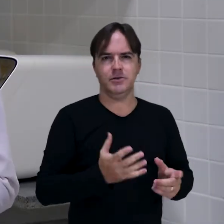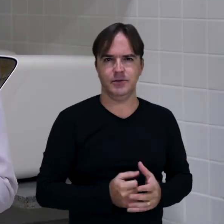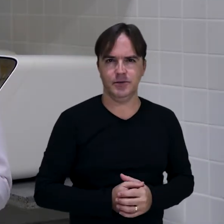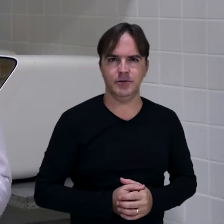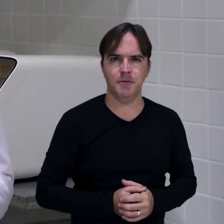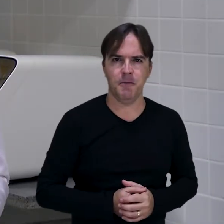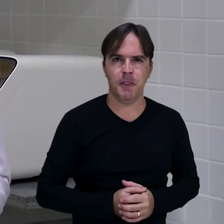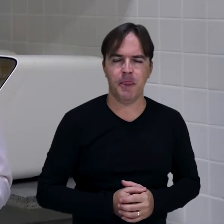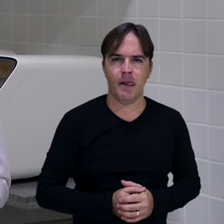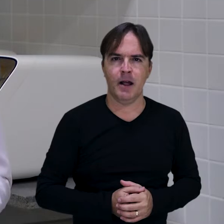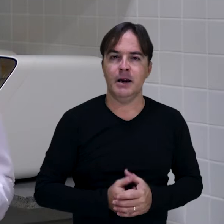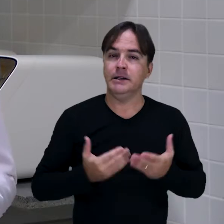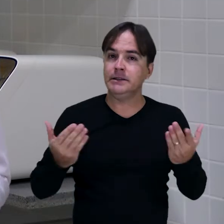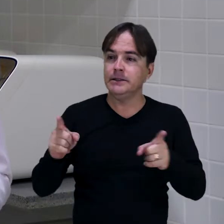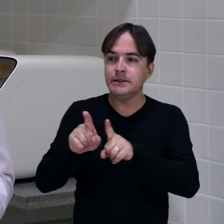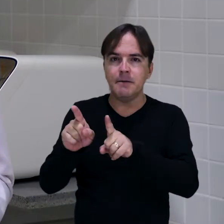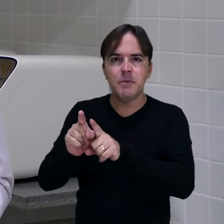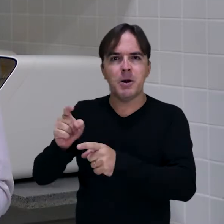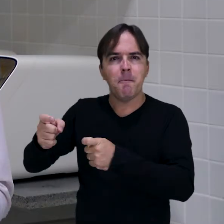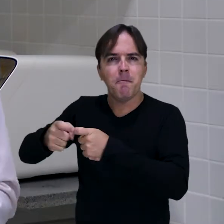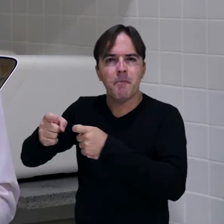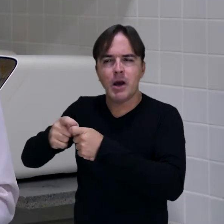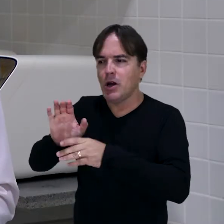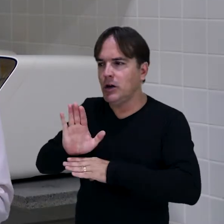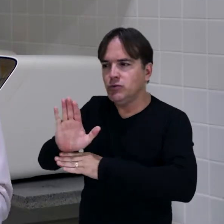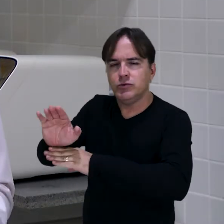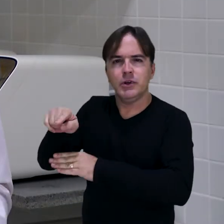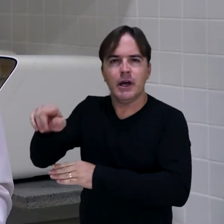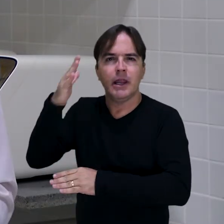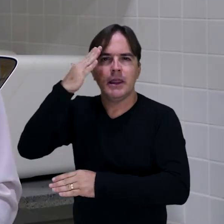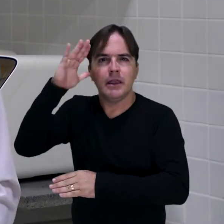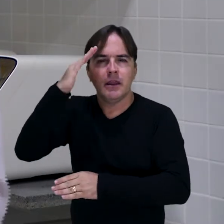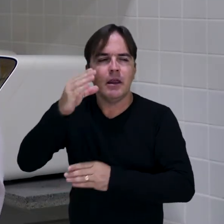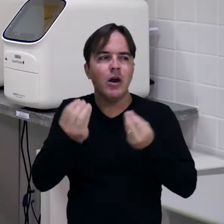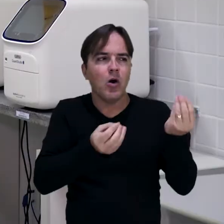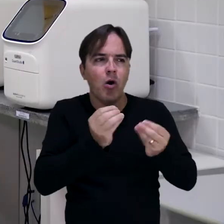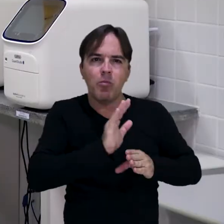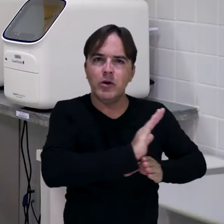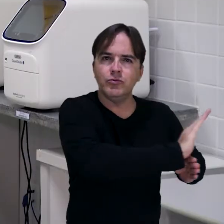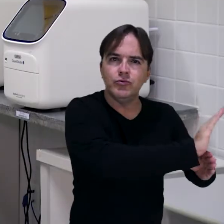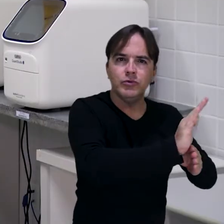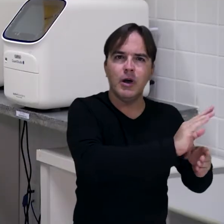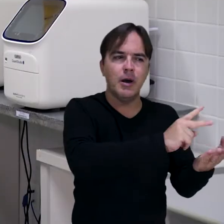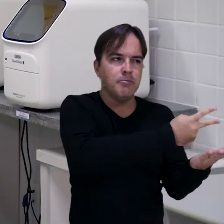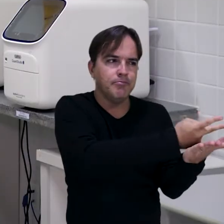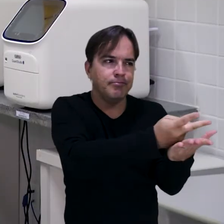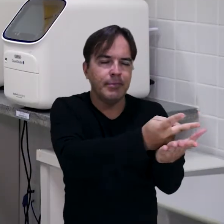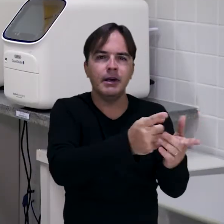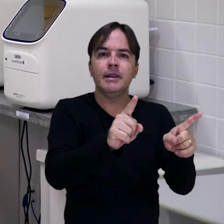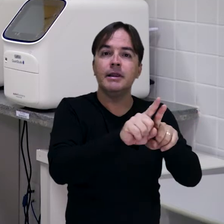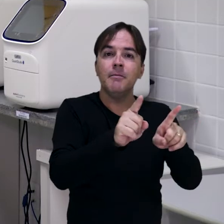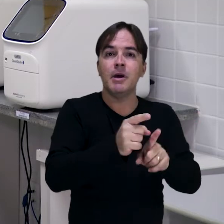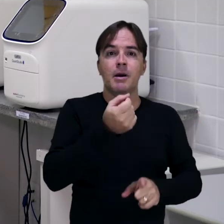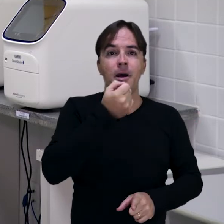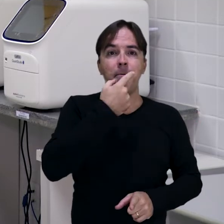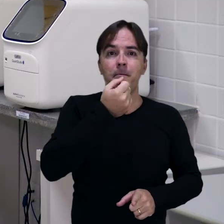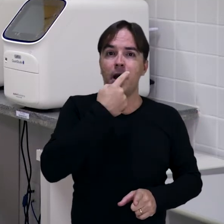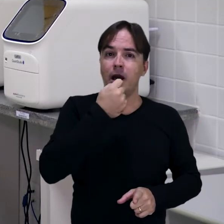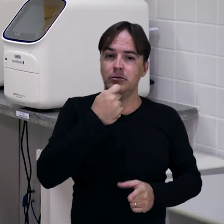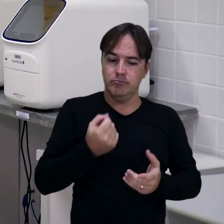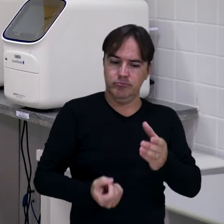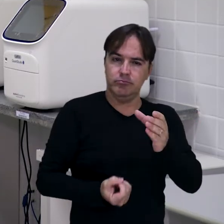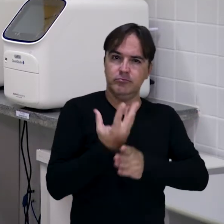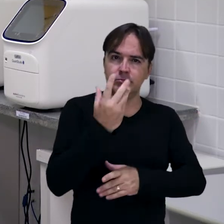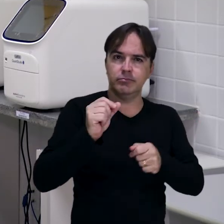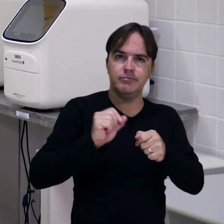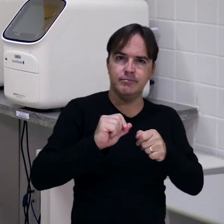dos médicos e também, quem sabe, até no desenvolvimento de algum medicamento. É importante destacar que o projeto ele foi desenvolvido com a ajuda